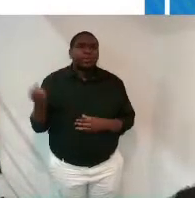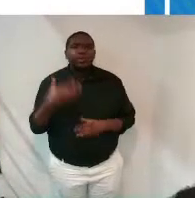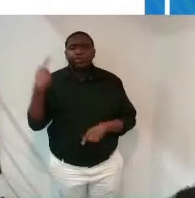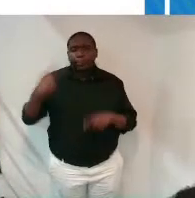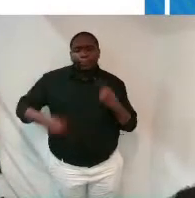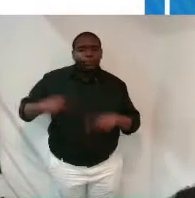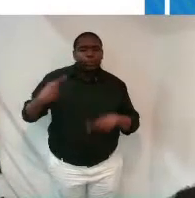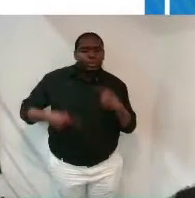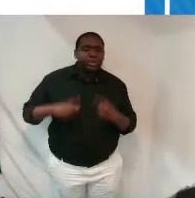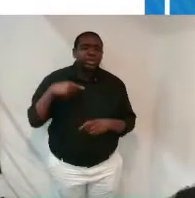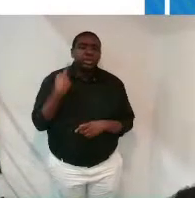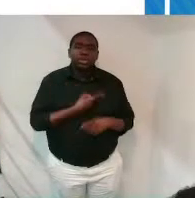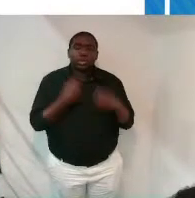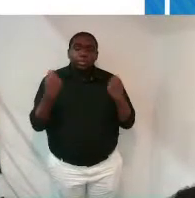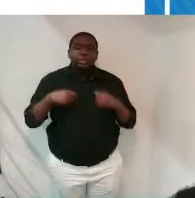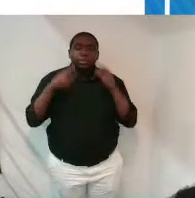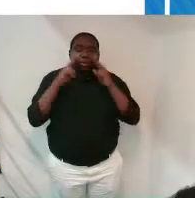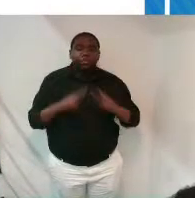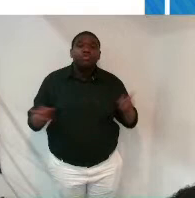que ver que